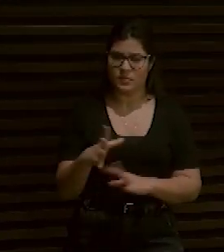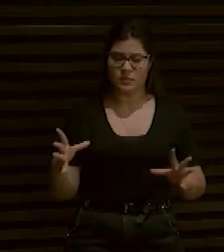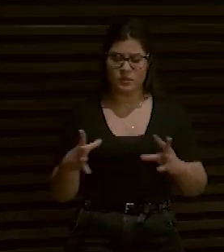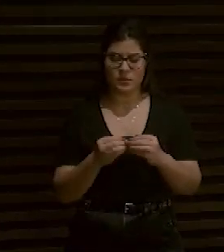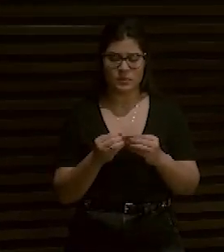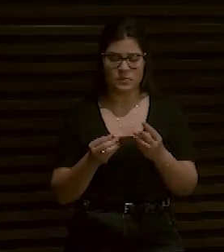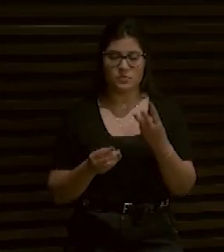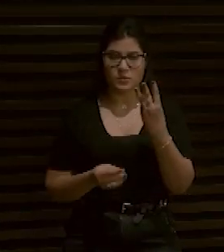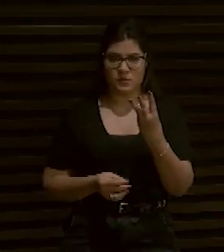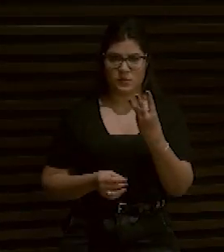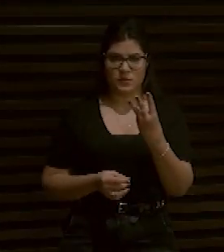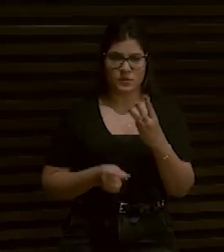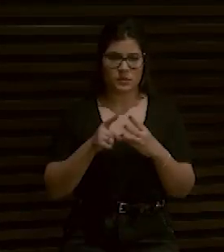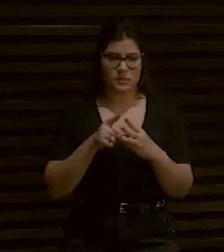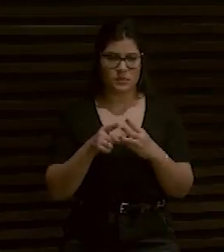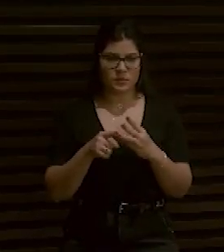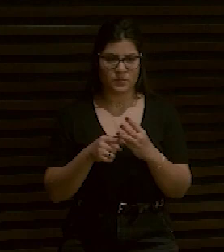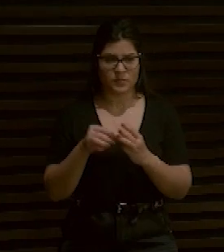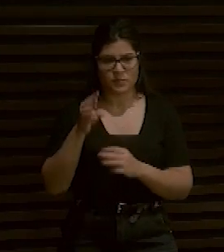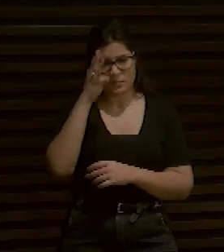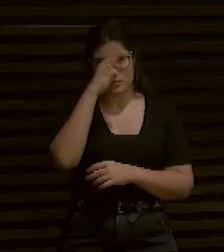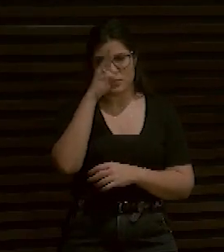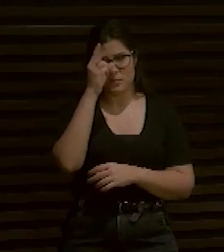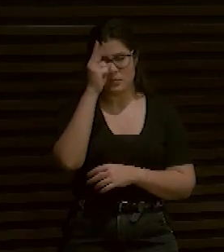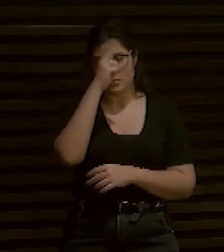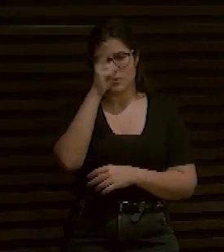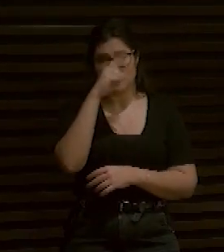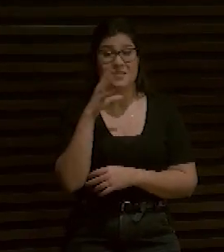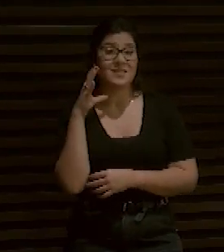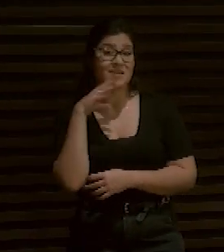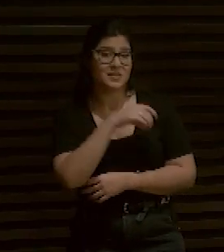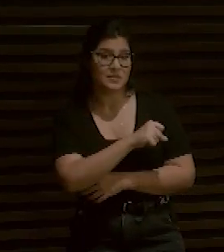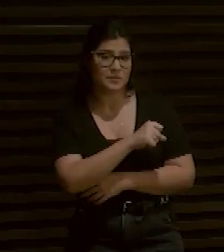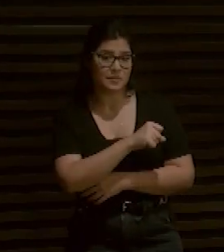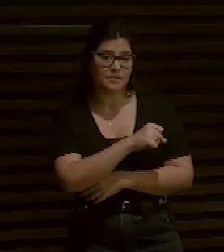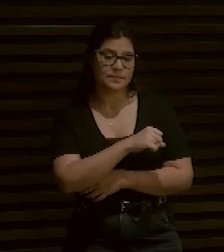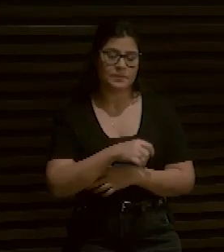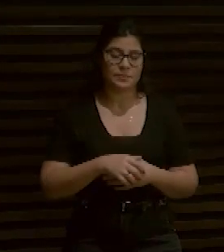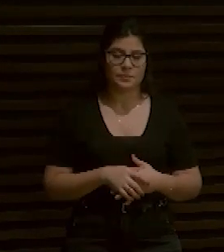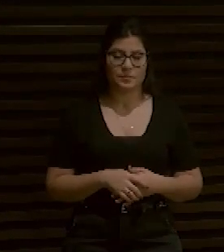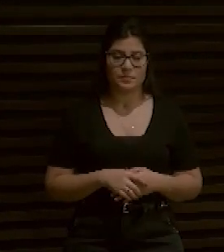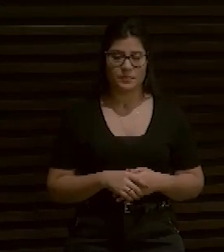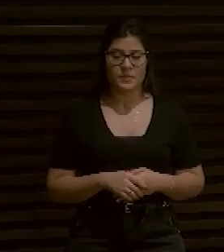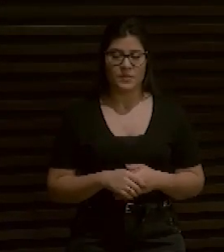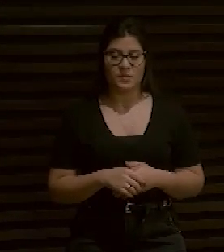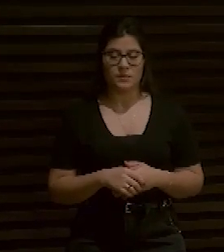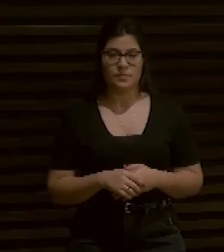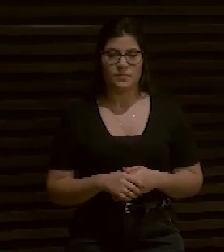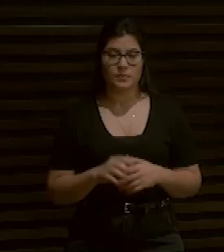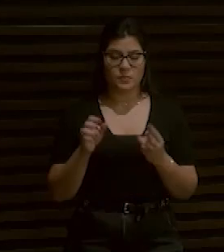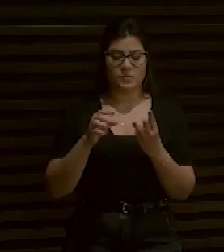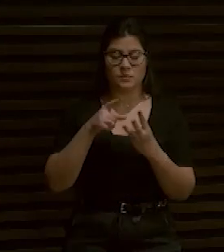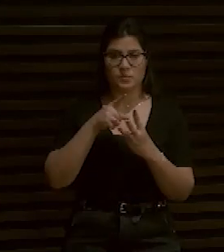E eu vou recapitular bem brevemente quais eram esses 3 pontos abordados pelo apóstolo João no primeiro capítulo. O primeiro